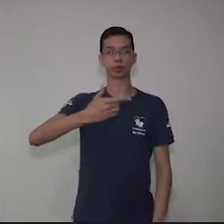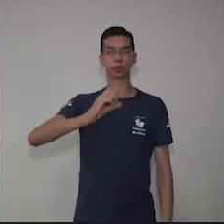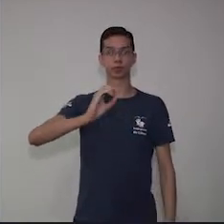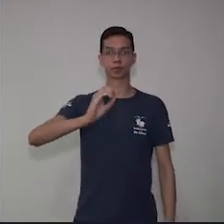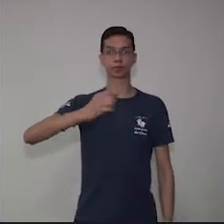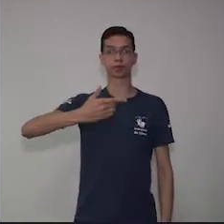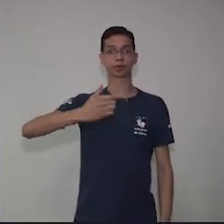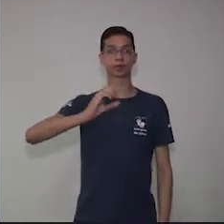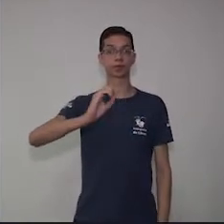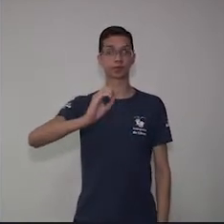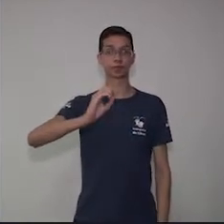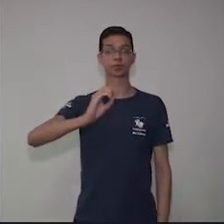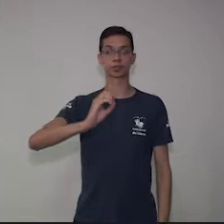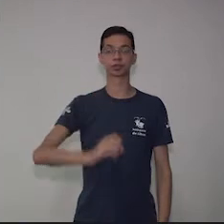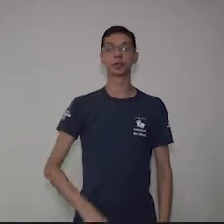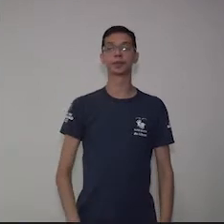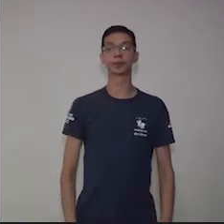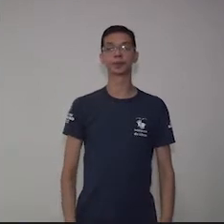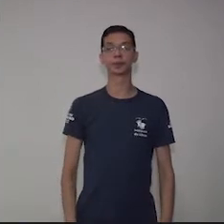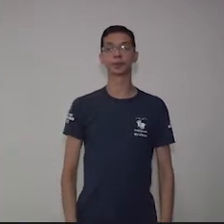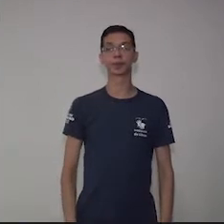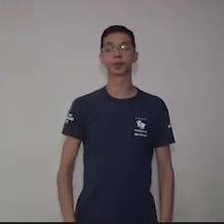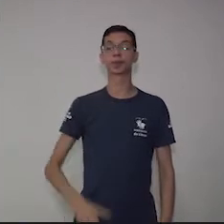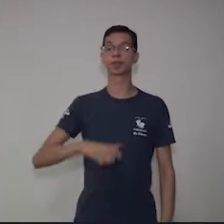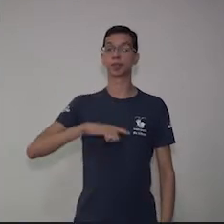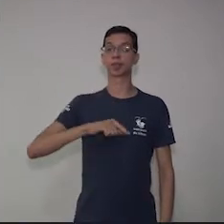2020, onde nós tínhamos